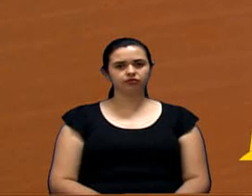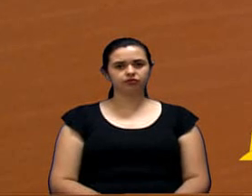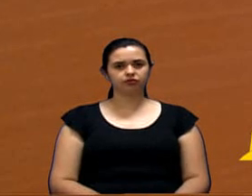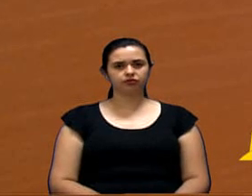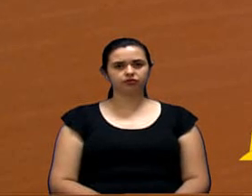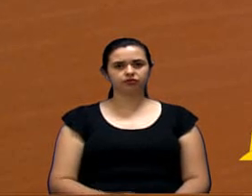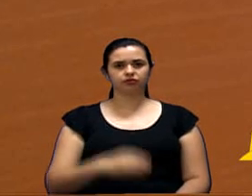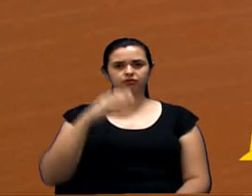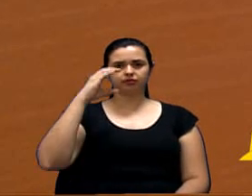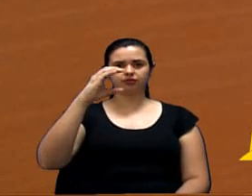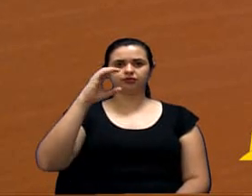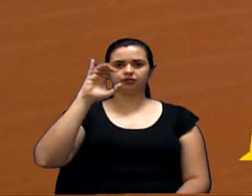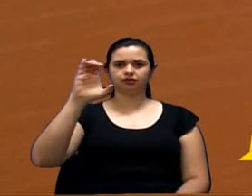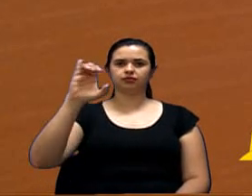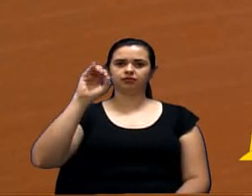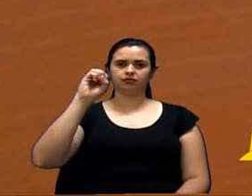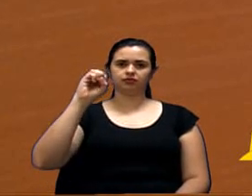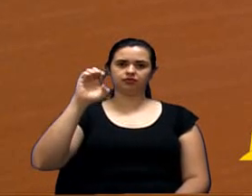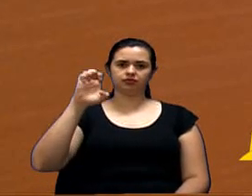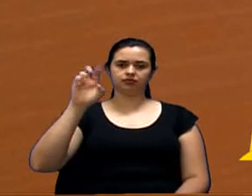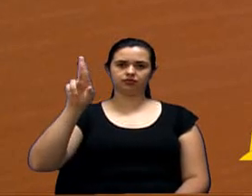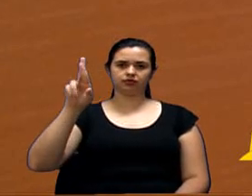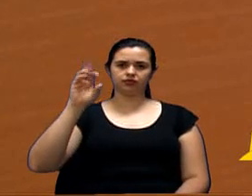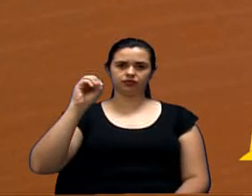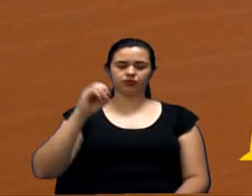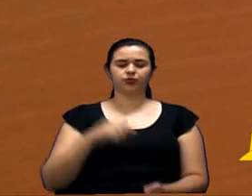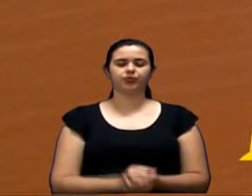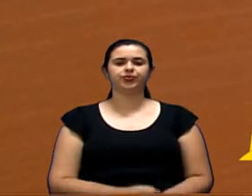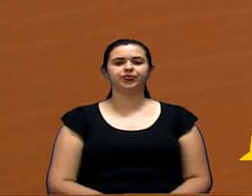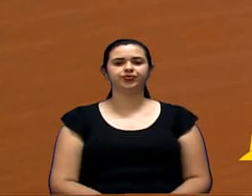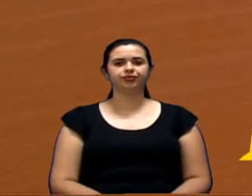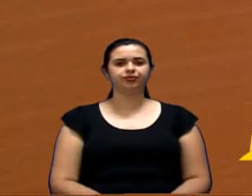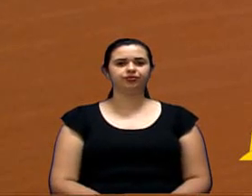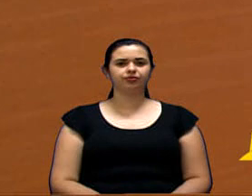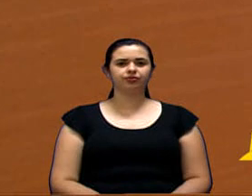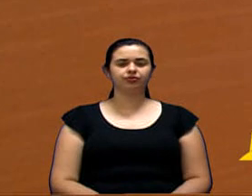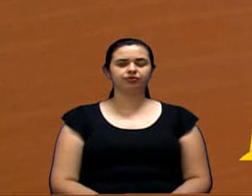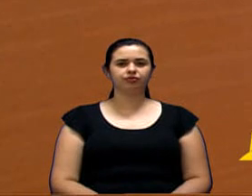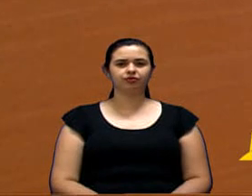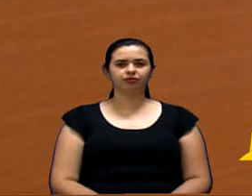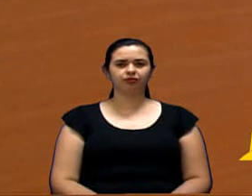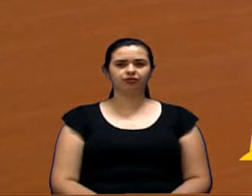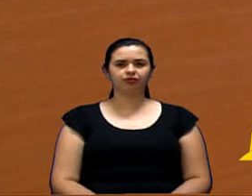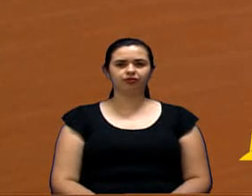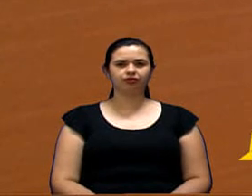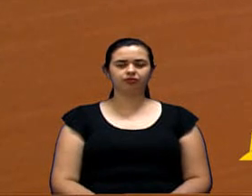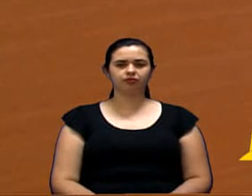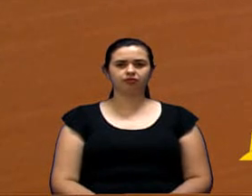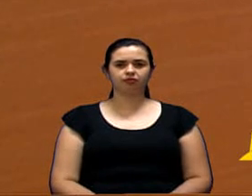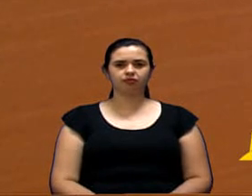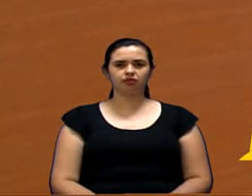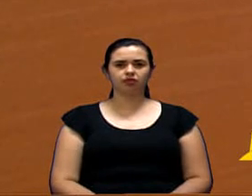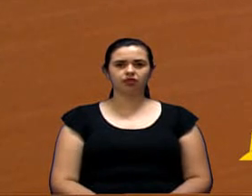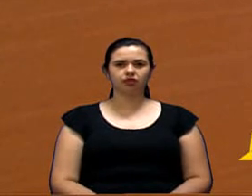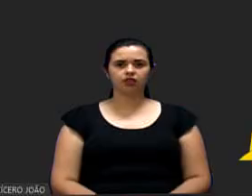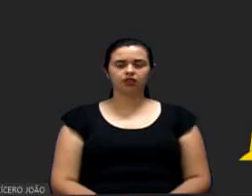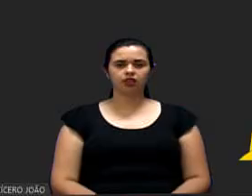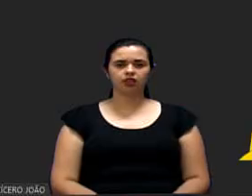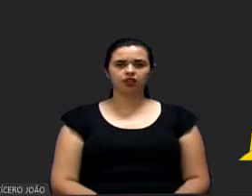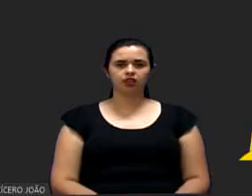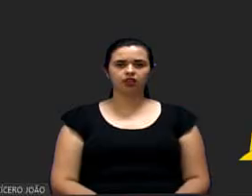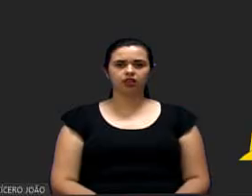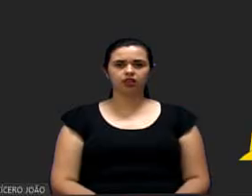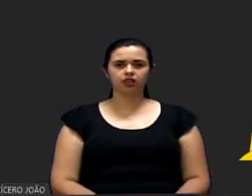Olá, Cícero João de Madureira. Olá, Cícero João de Madureira. Boa tarde,